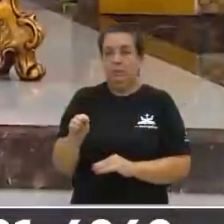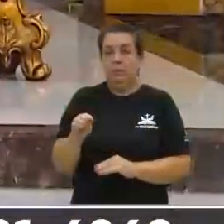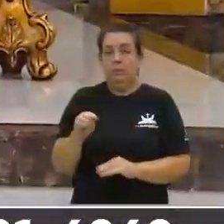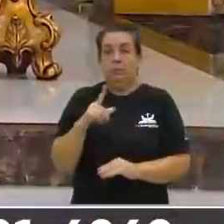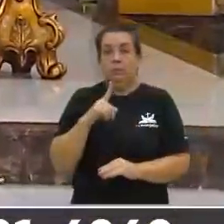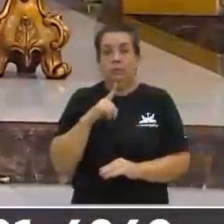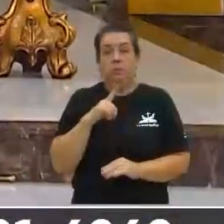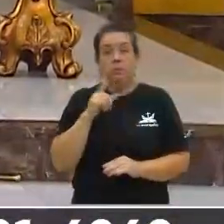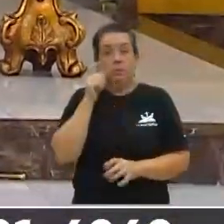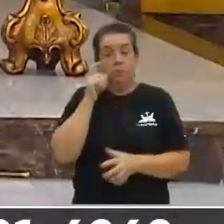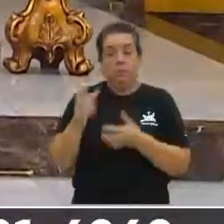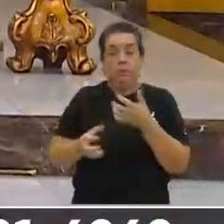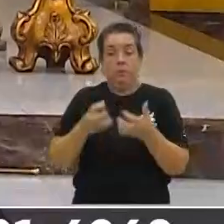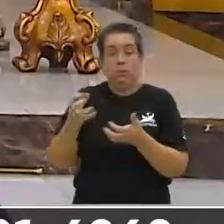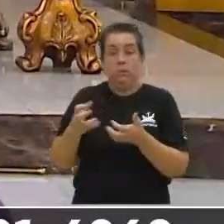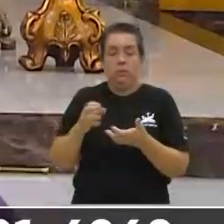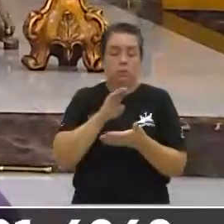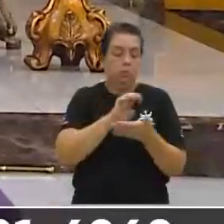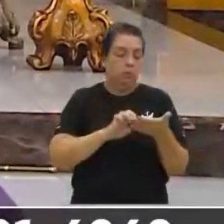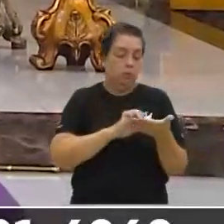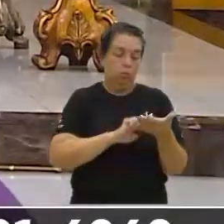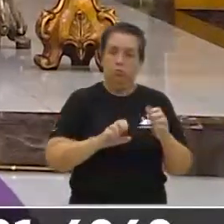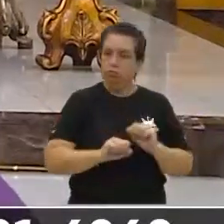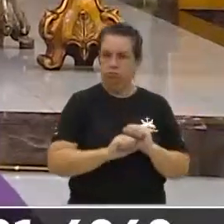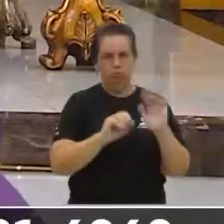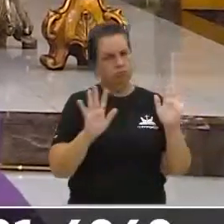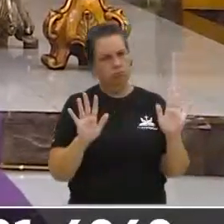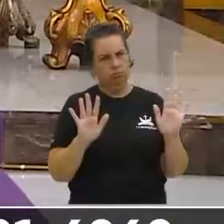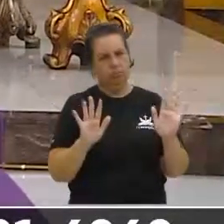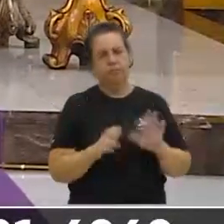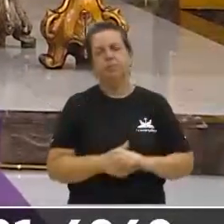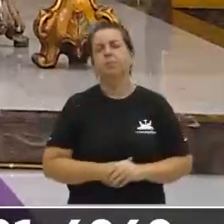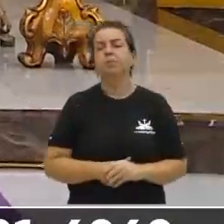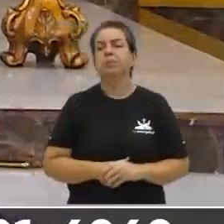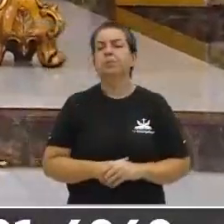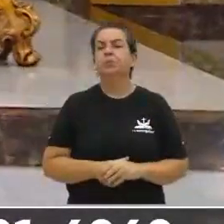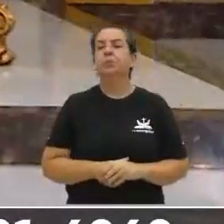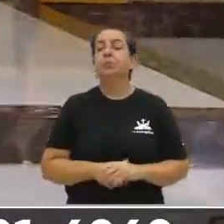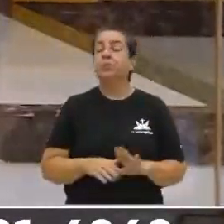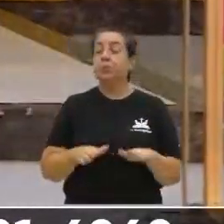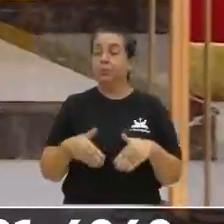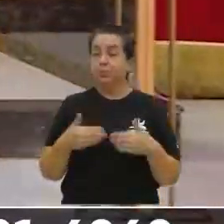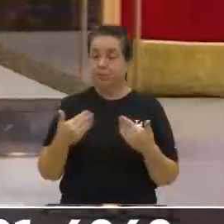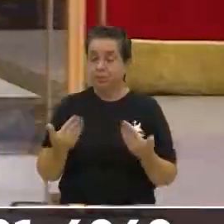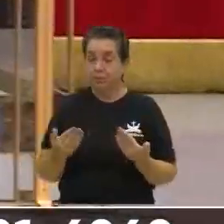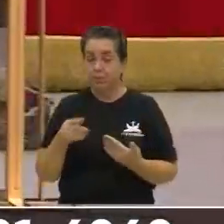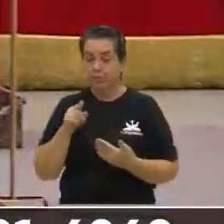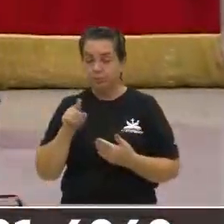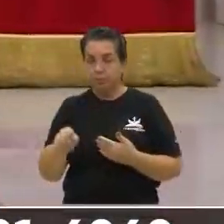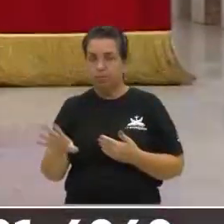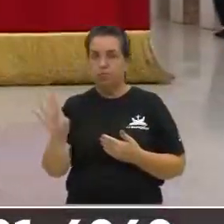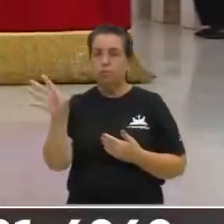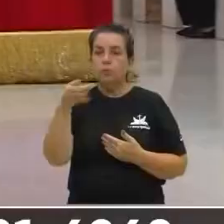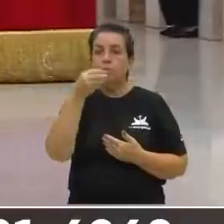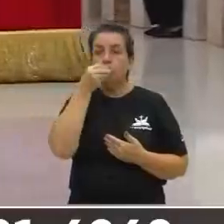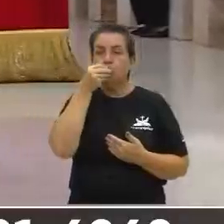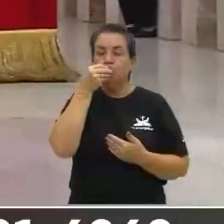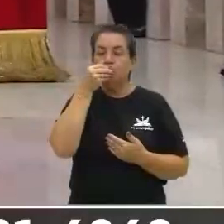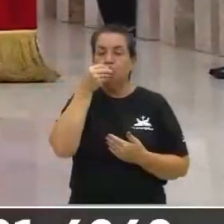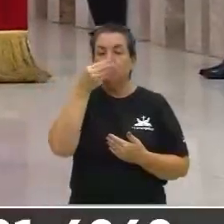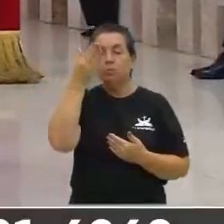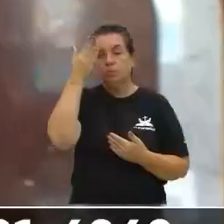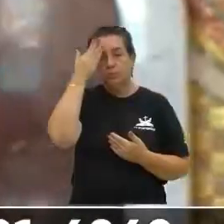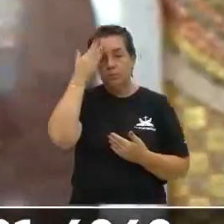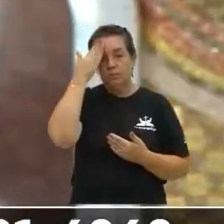possuída. O Evangelho é claro. E quando se trata de ser mudo, sabemos